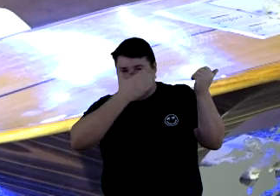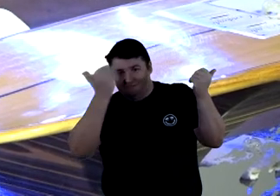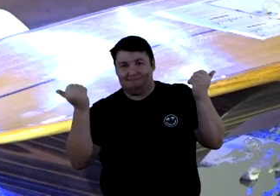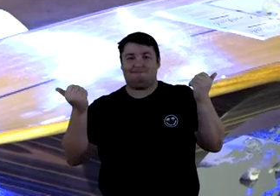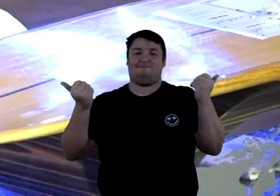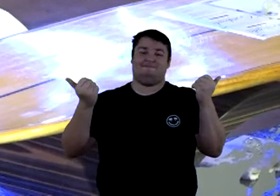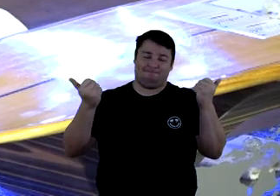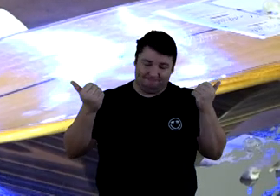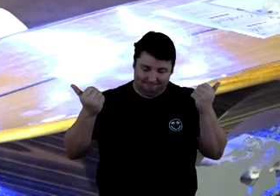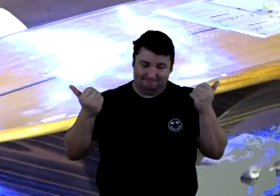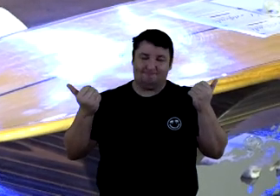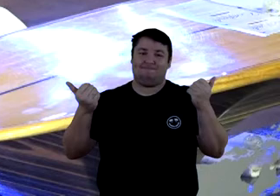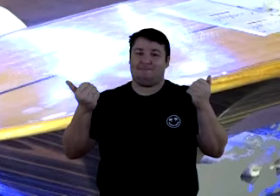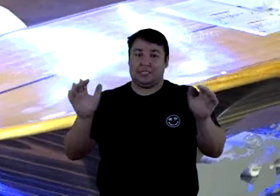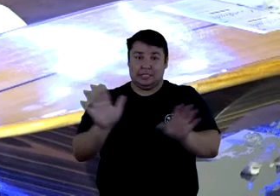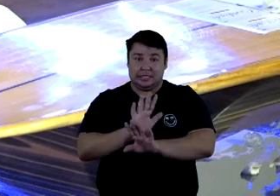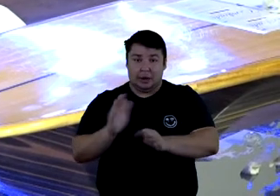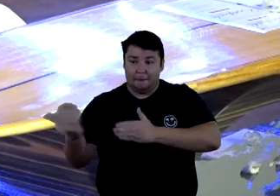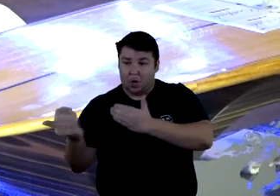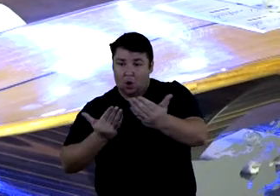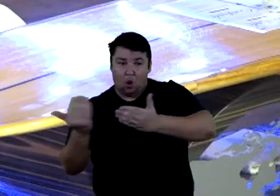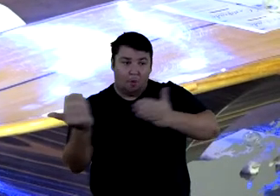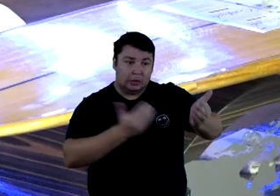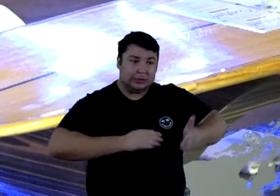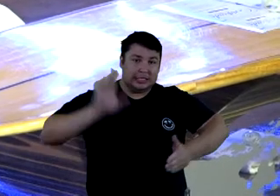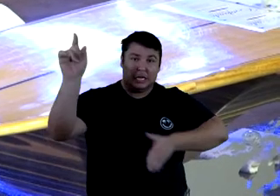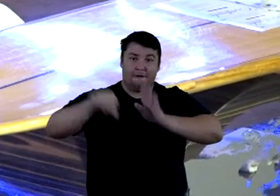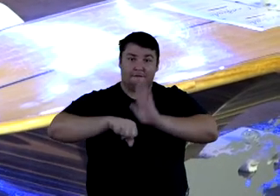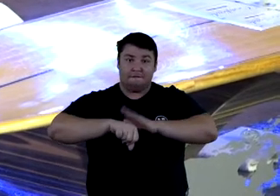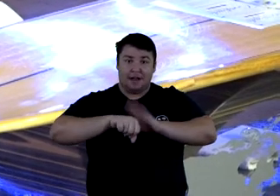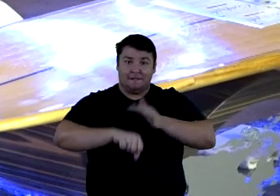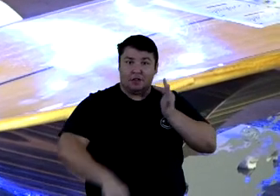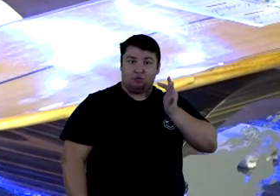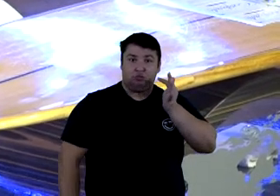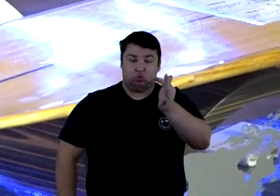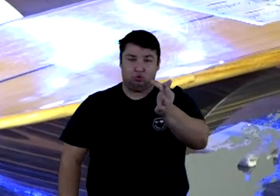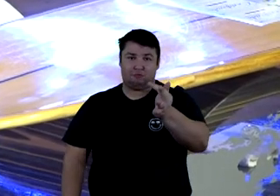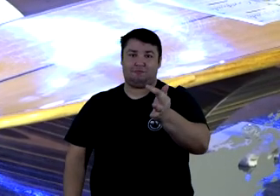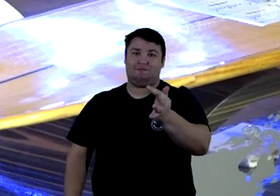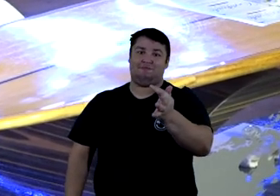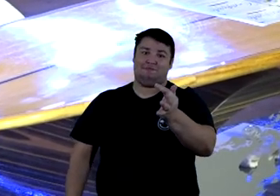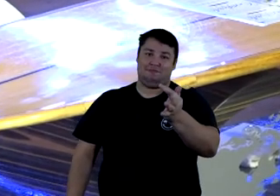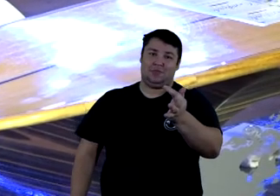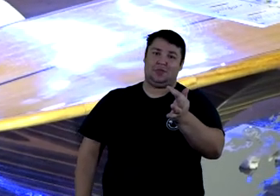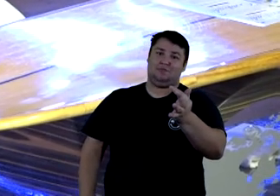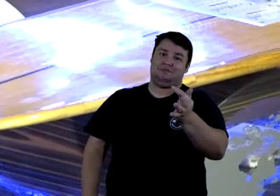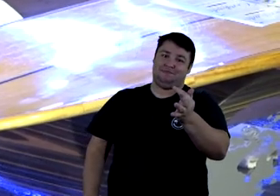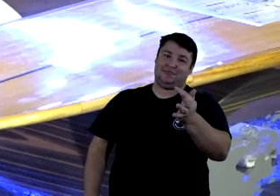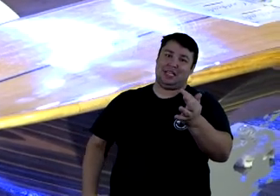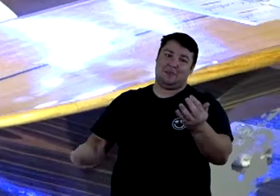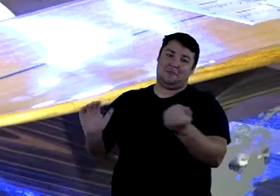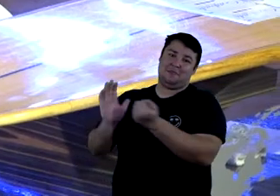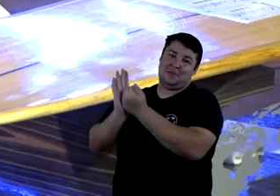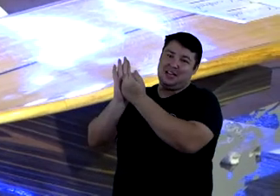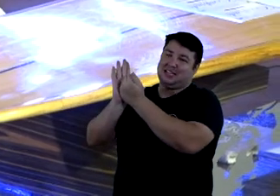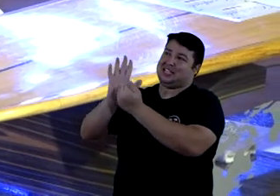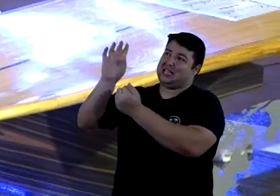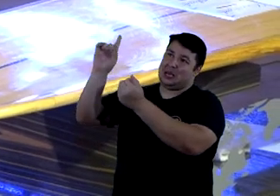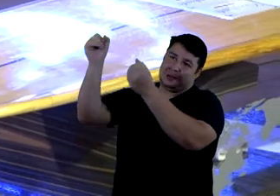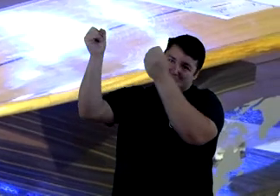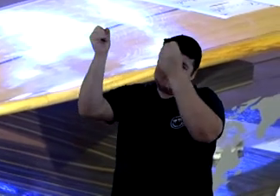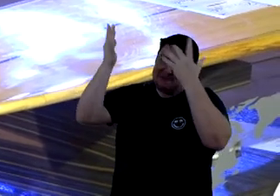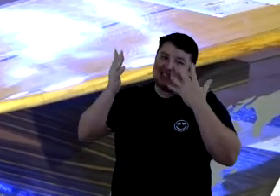esquecimento, e que não se comparem àquilo que o Senhor há de fazer, a partir do selo da Tua